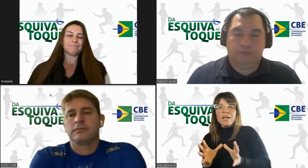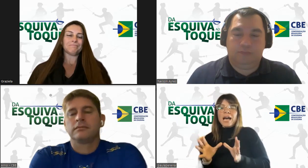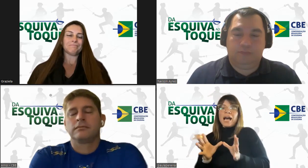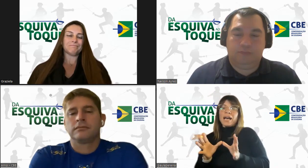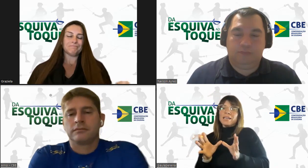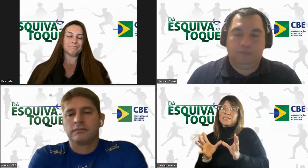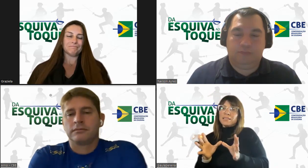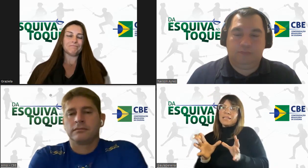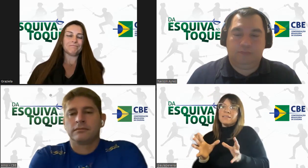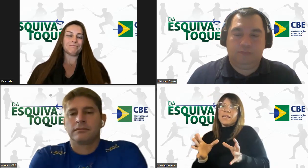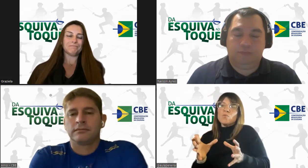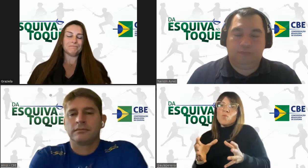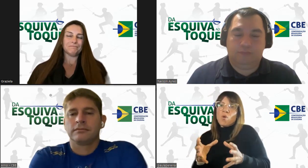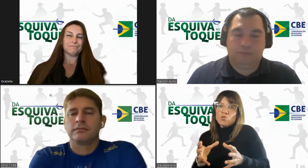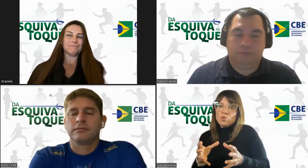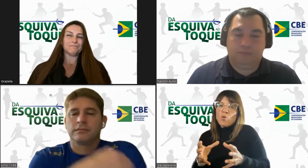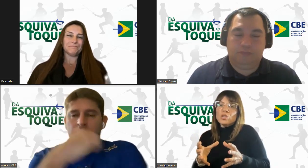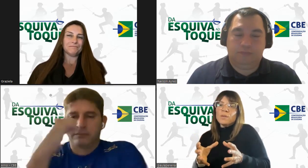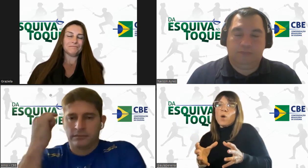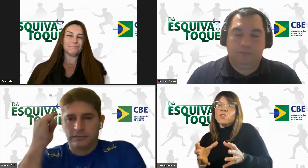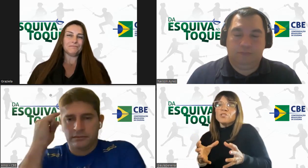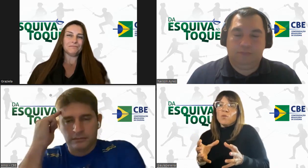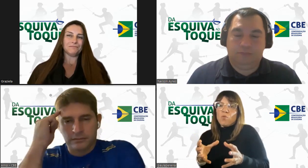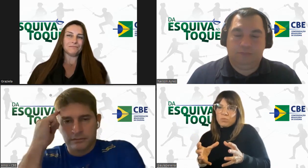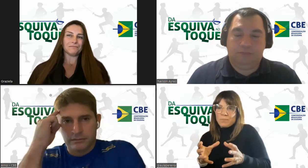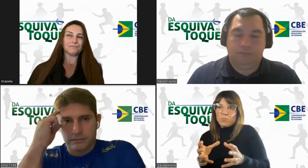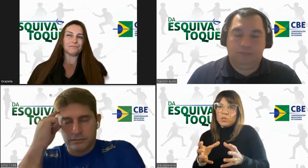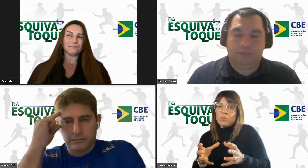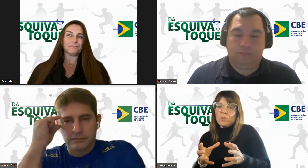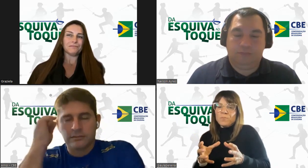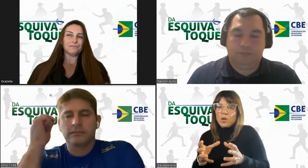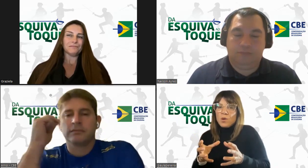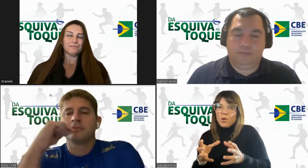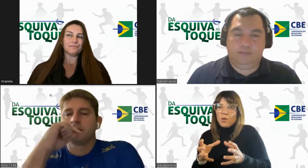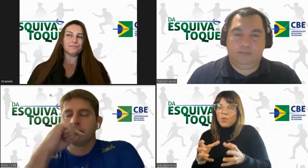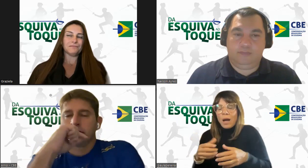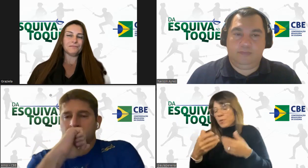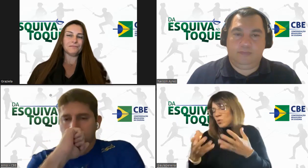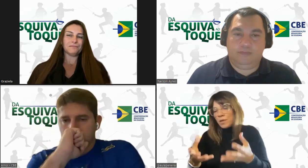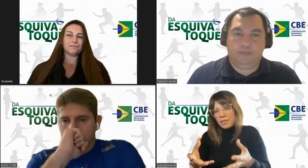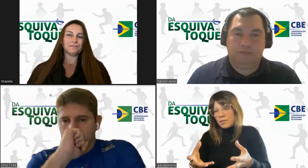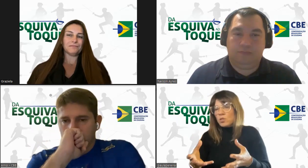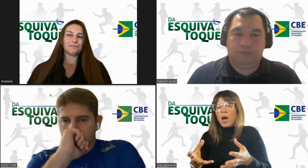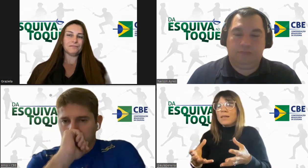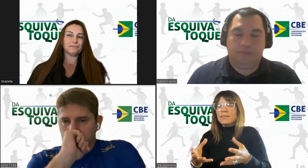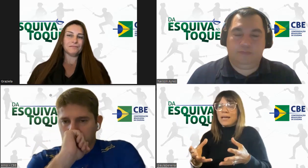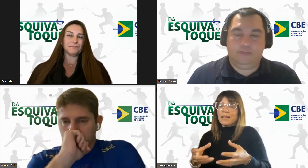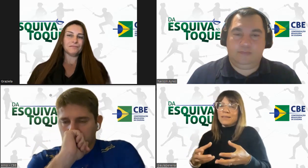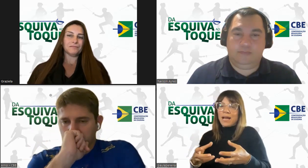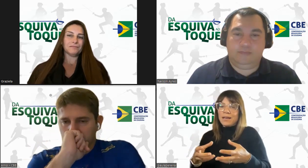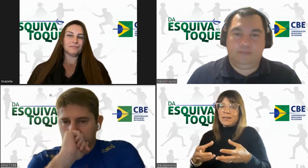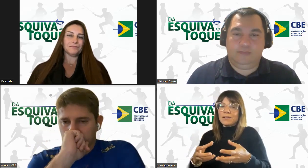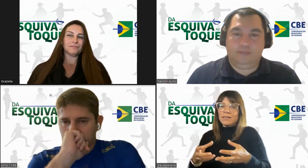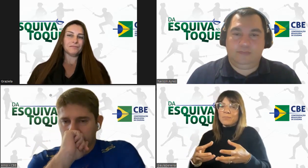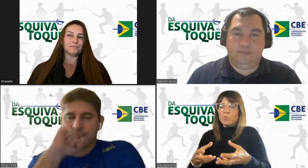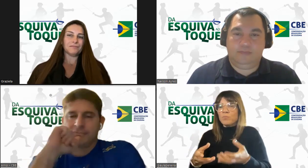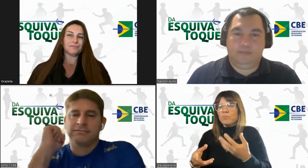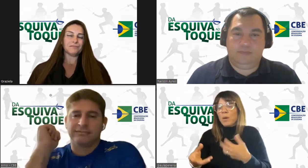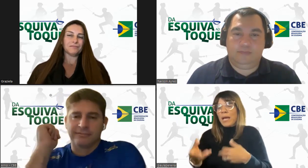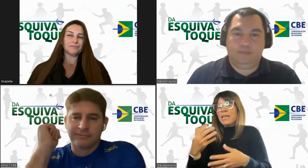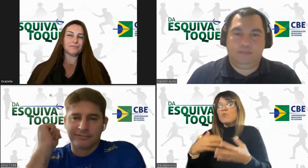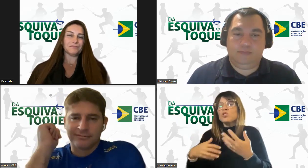que existe então aí esse atleta tem um Road onde pode dar conta porque a pessoa que tá ansiosa ela tá